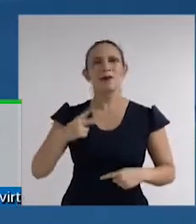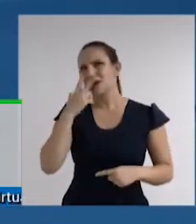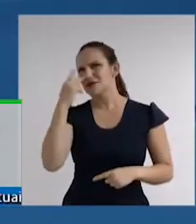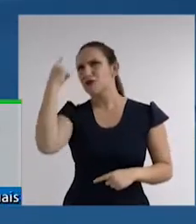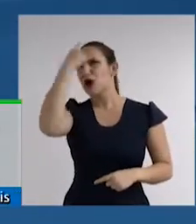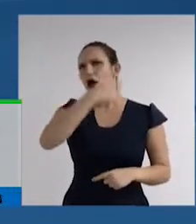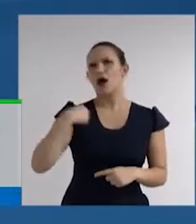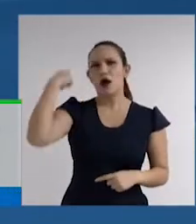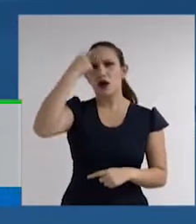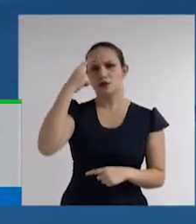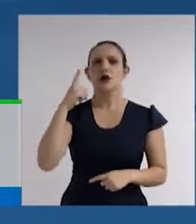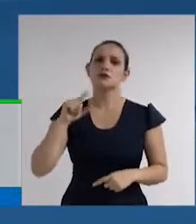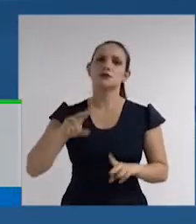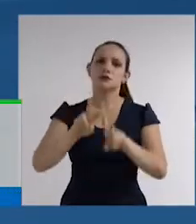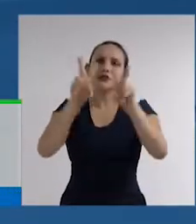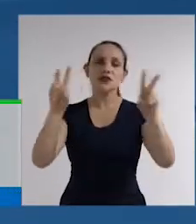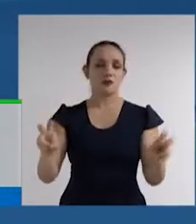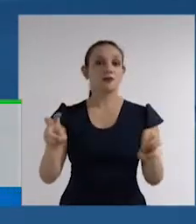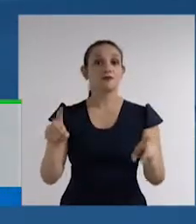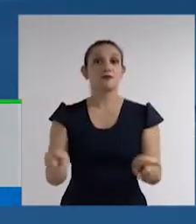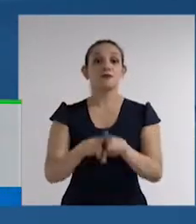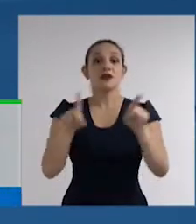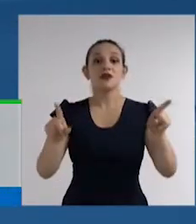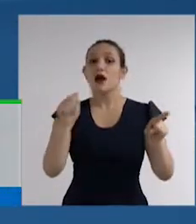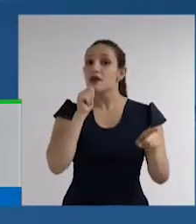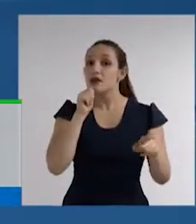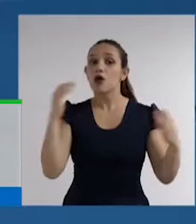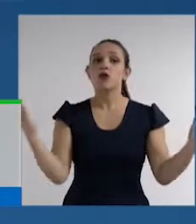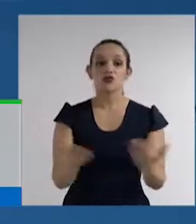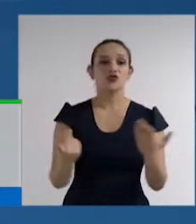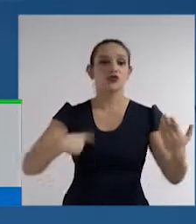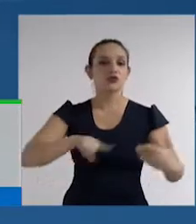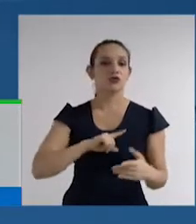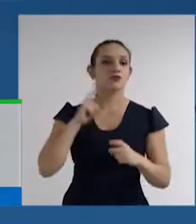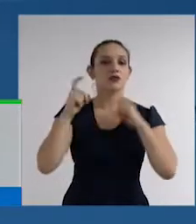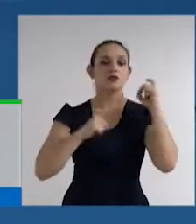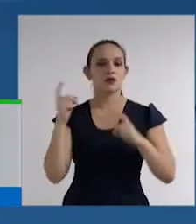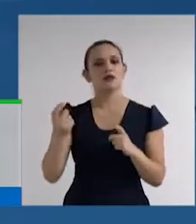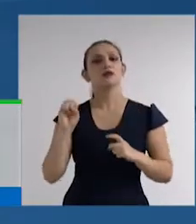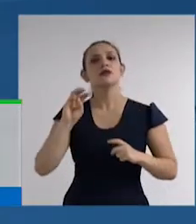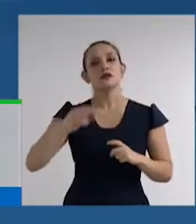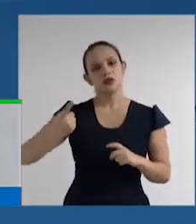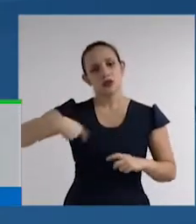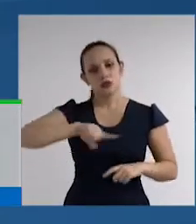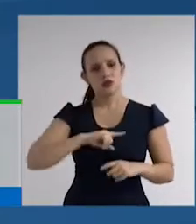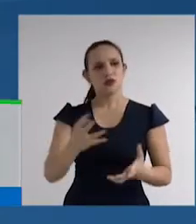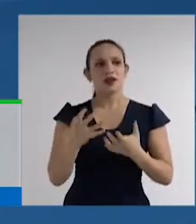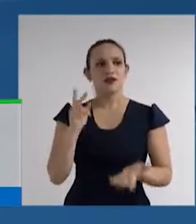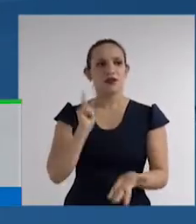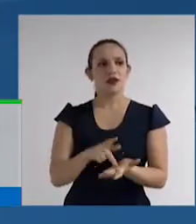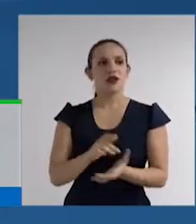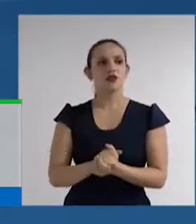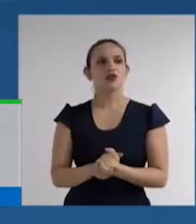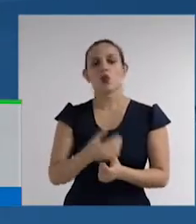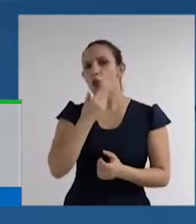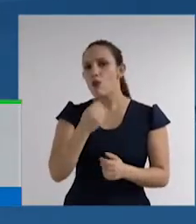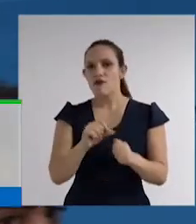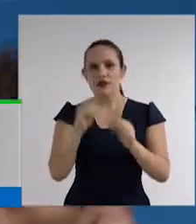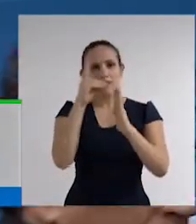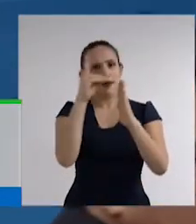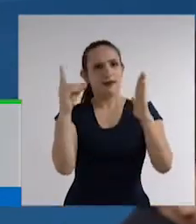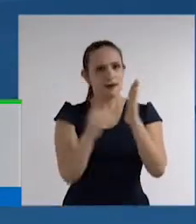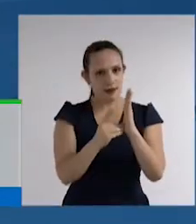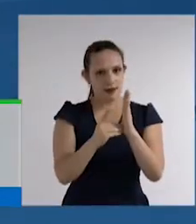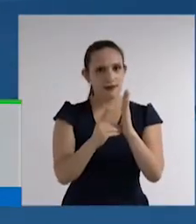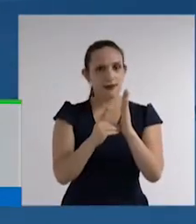hora sobre esse tema. E hoje ainda estamos preocupados. Nós queremos, sim, que o governador faça um decreto